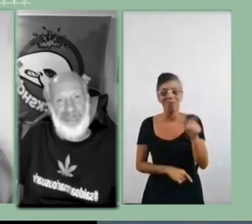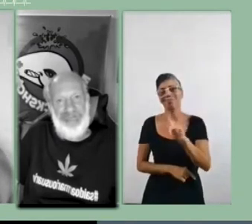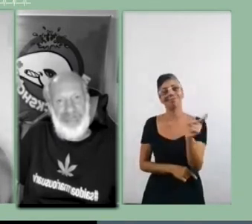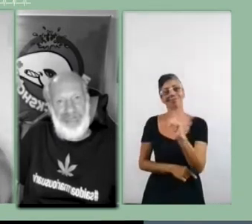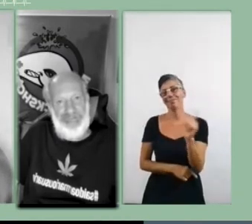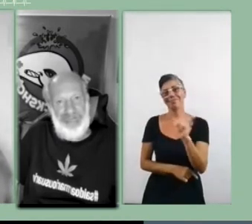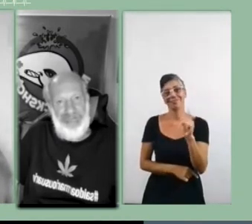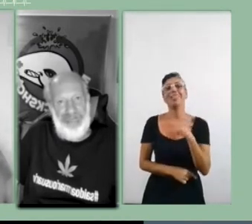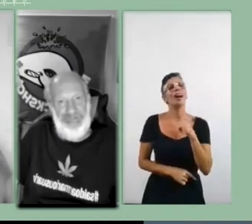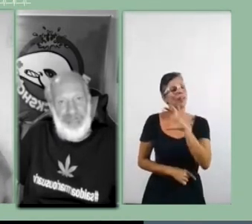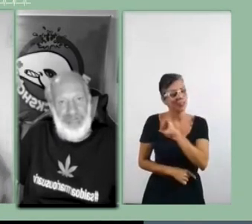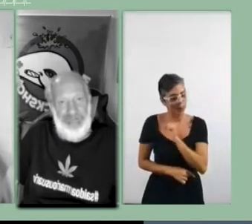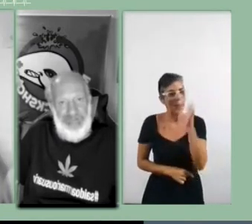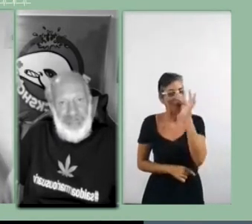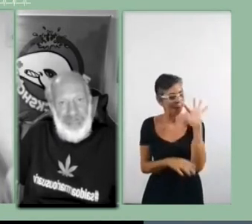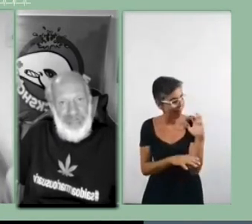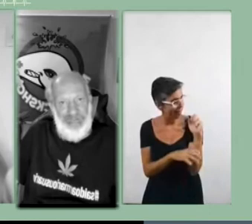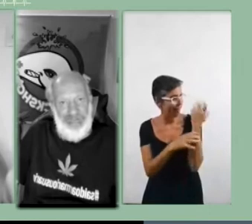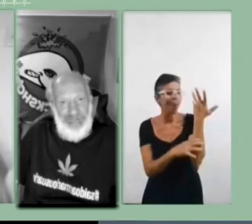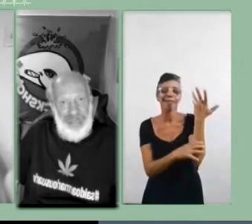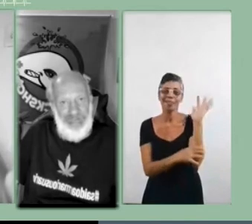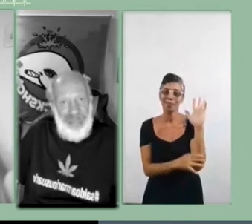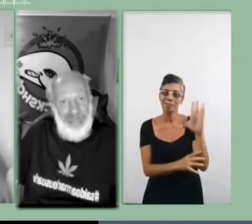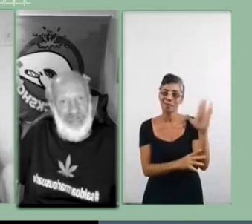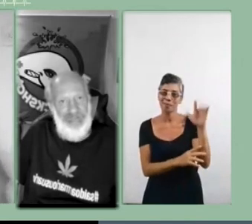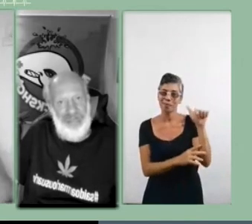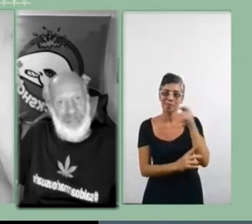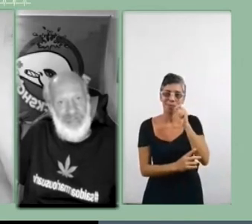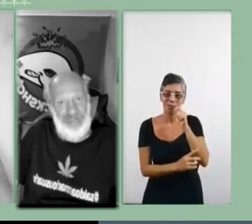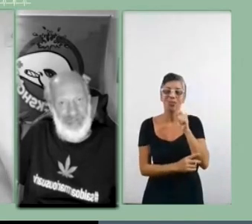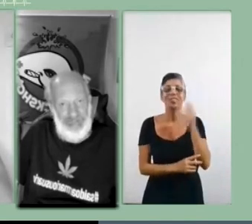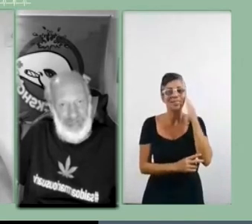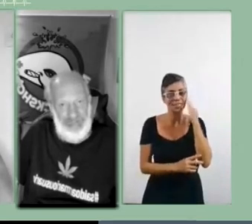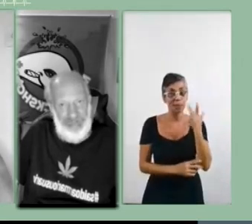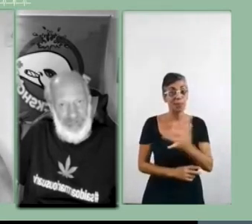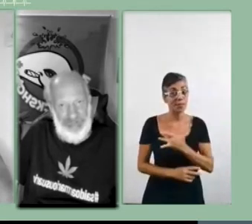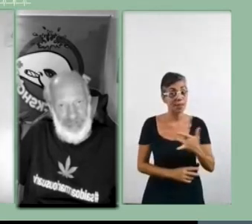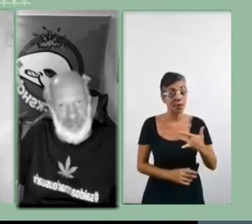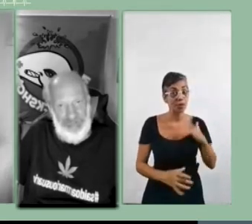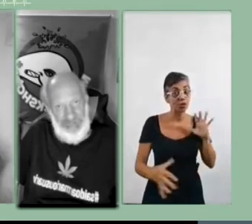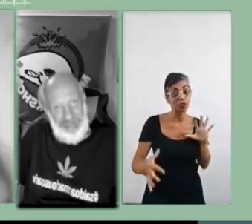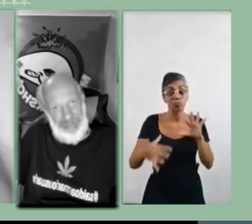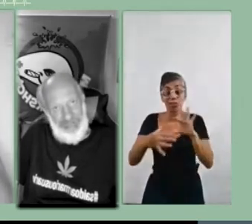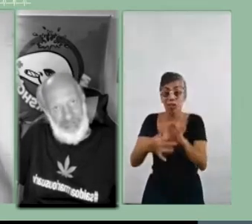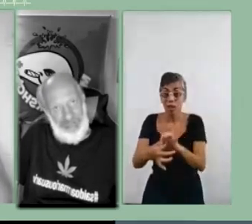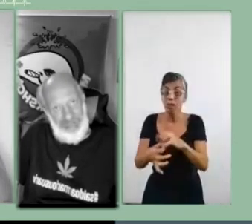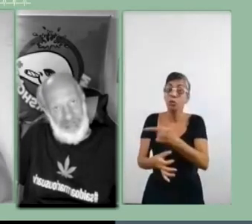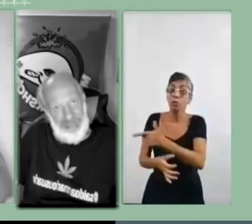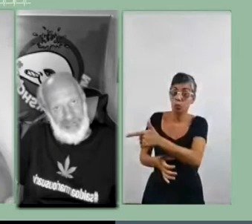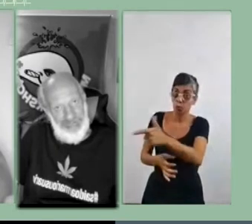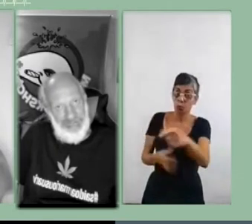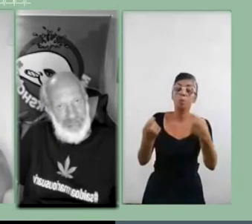adora ela e a gente sabe que é uma saúde integral, né? A gente tem que ter bons pensamentos,